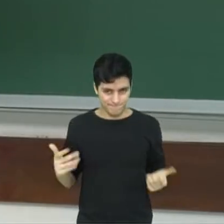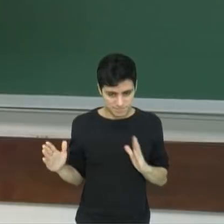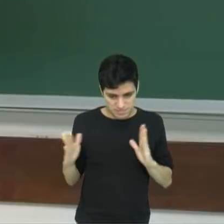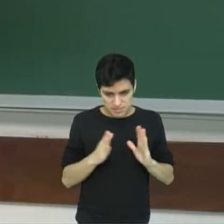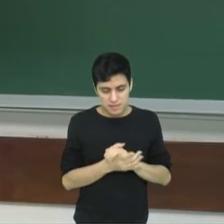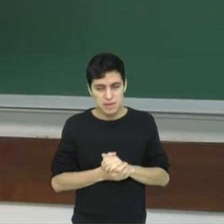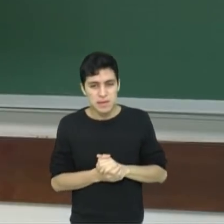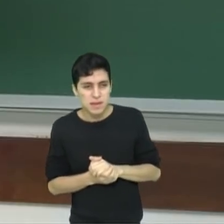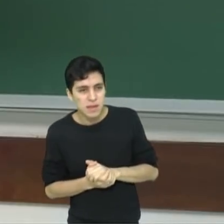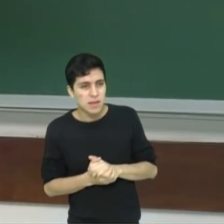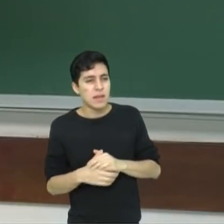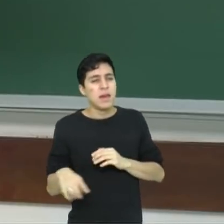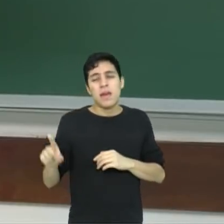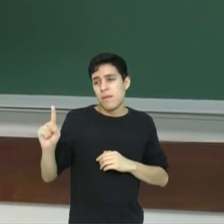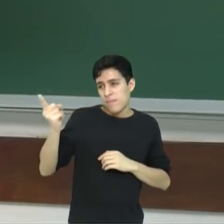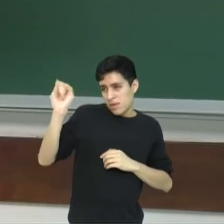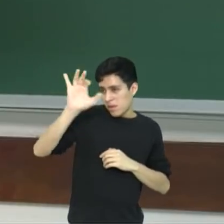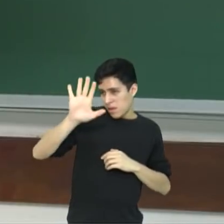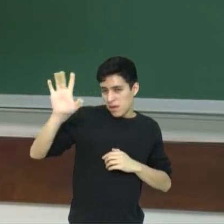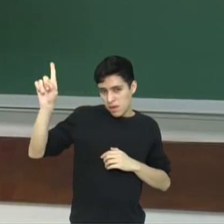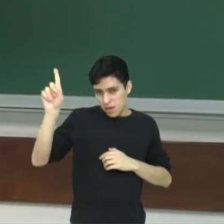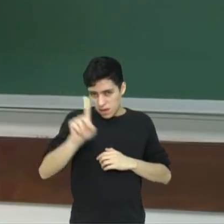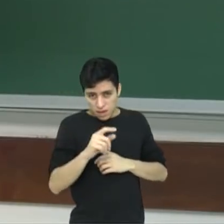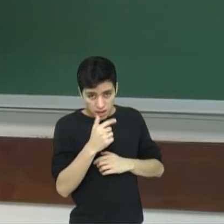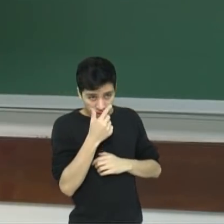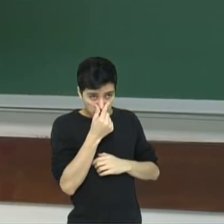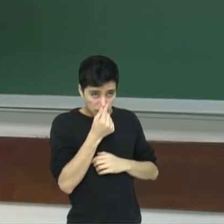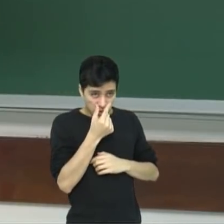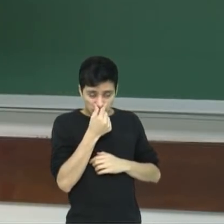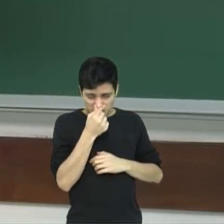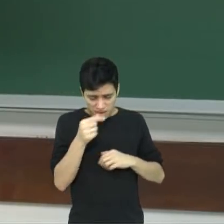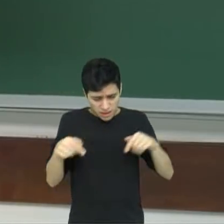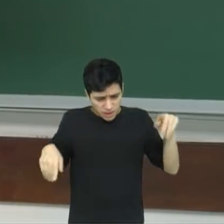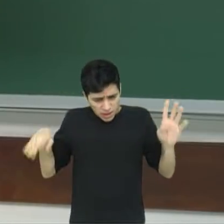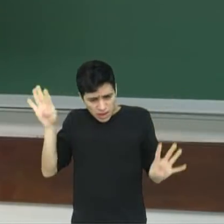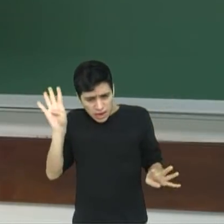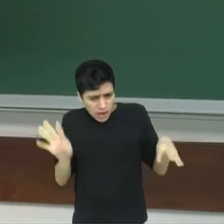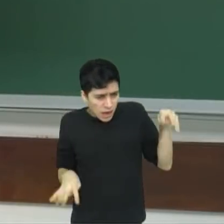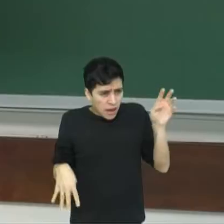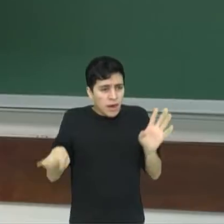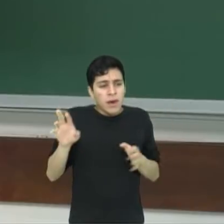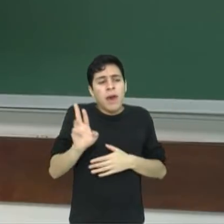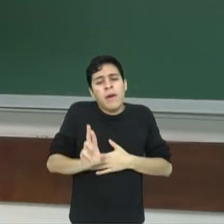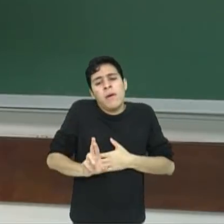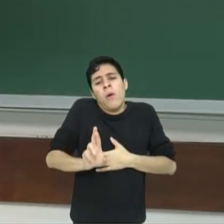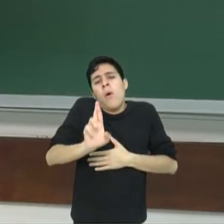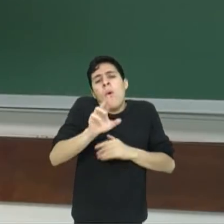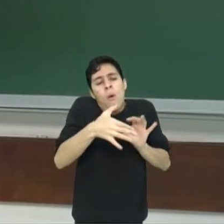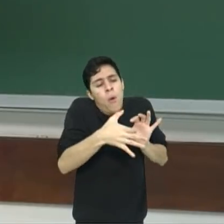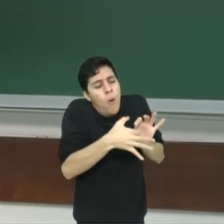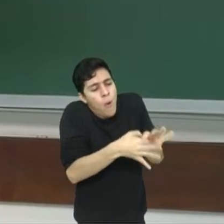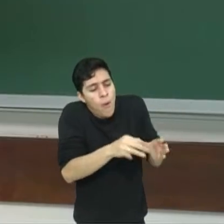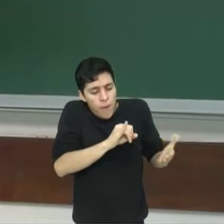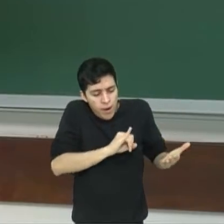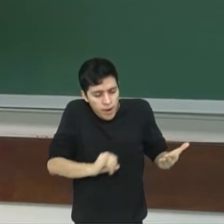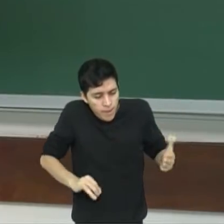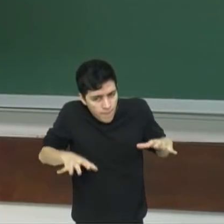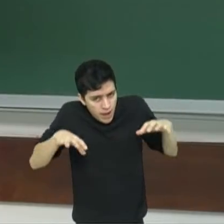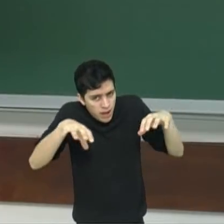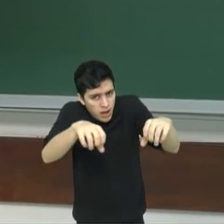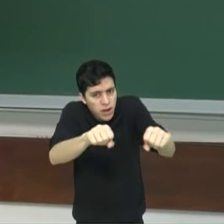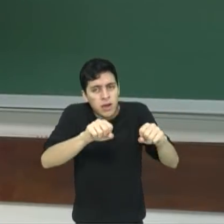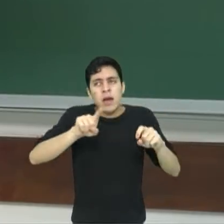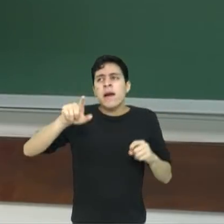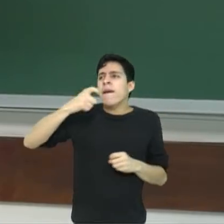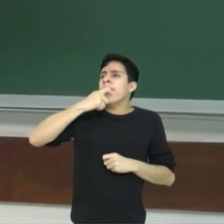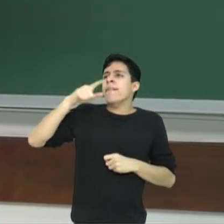No caso, a primeira imagem do John Bull, com seus tentáculos, ele é representado naquele contexto imperialista, como a